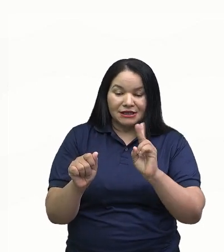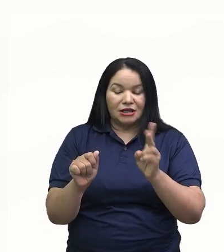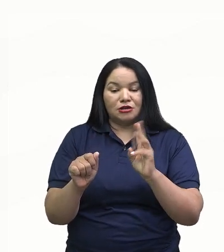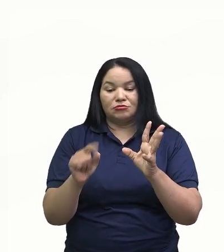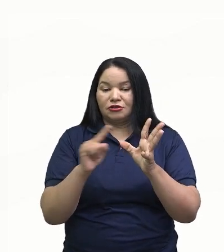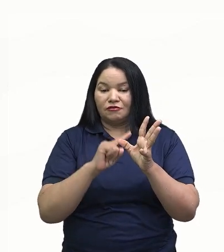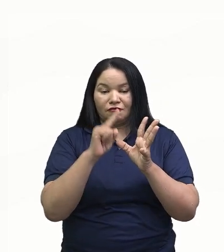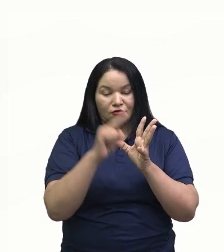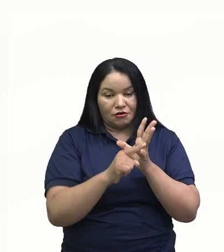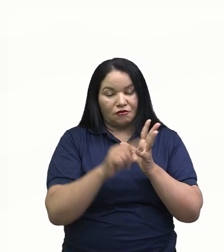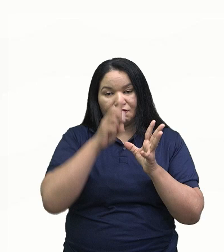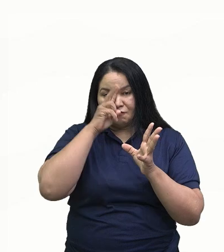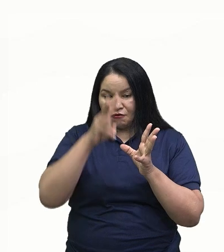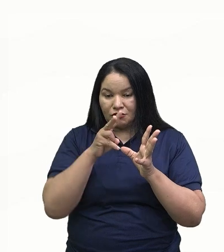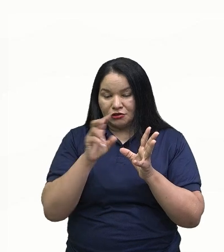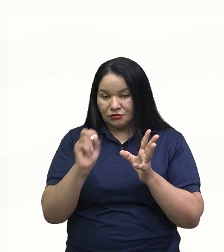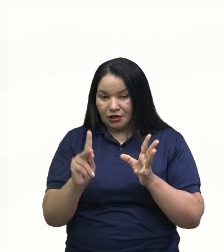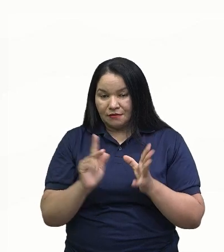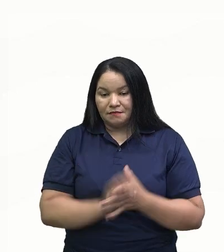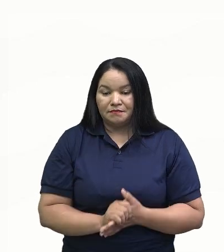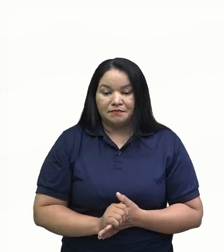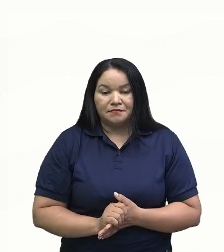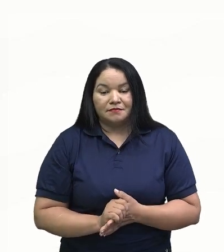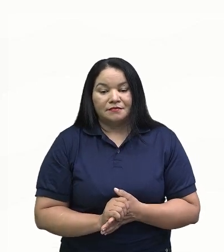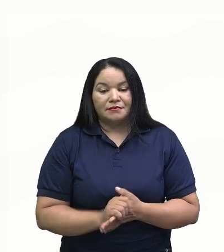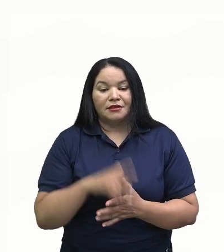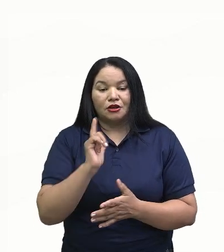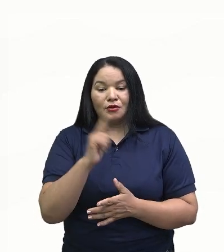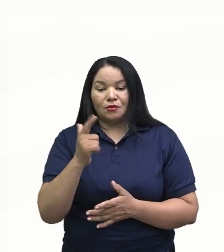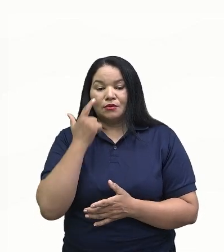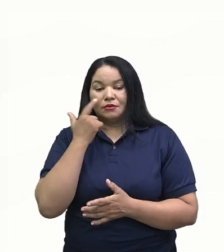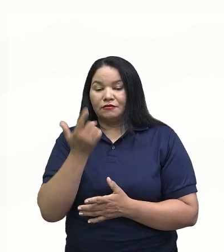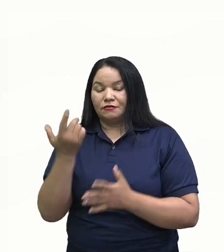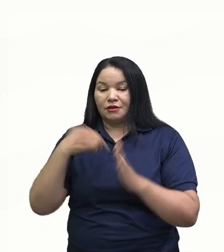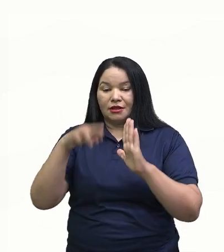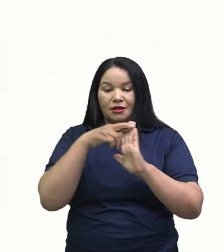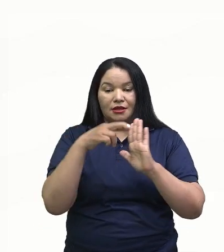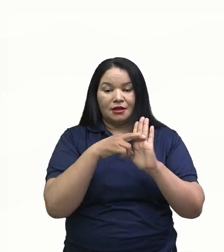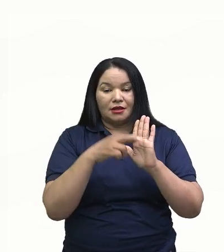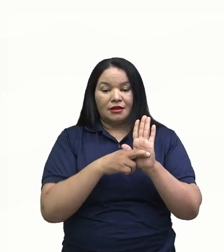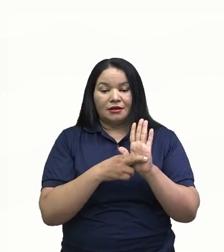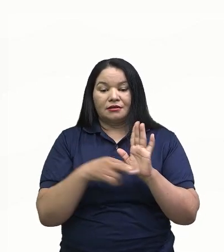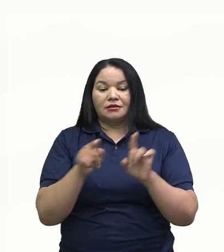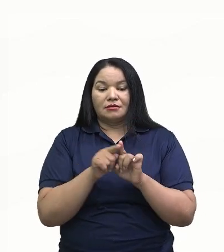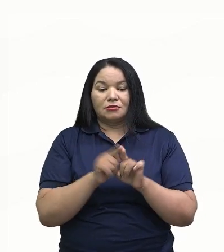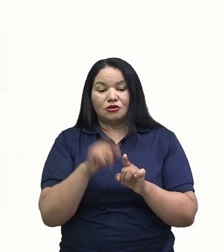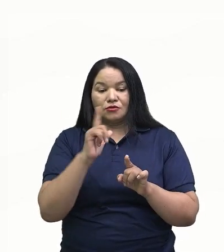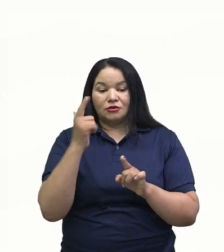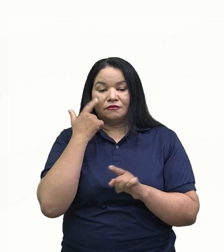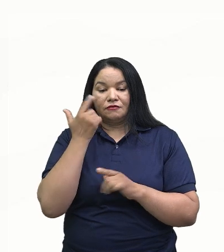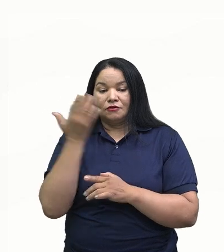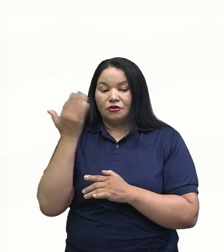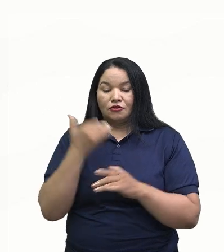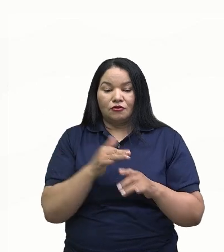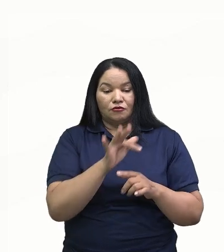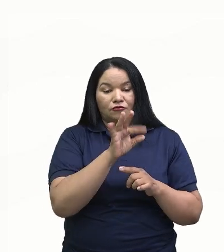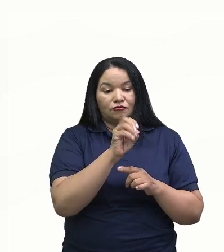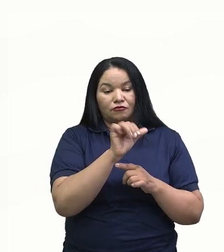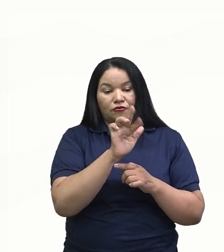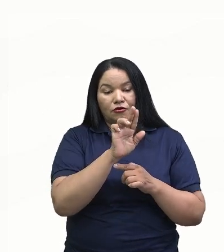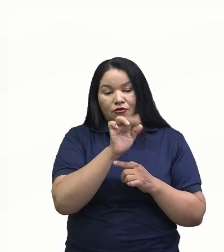vogal tônica. Aí nós temos as outras regras, né? Fórum. Observe aqui, ó, termina com